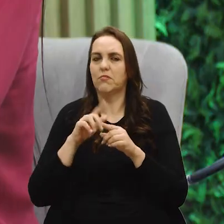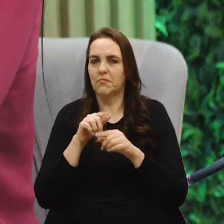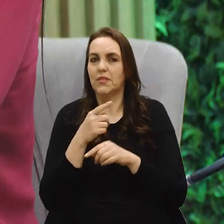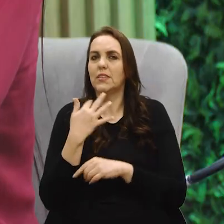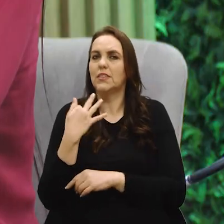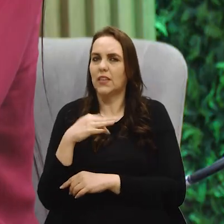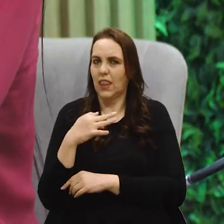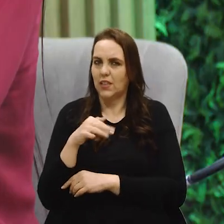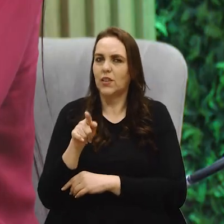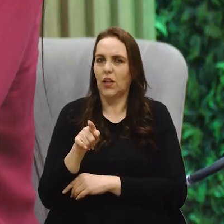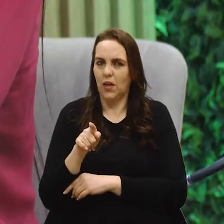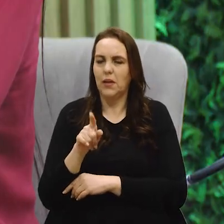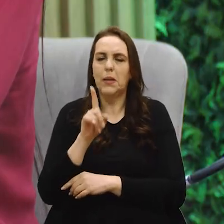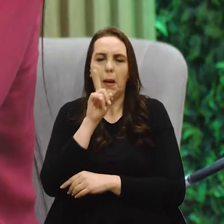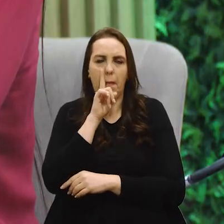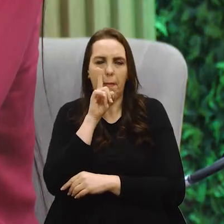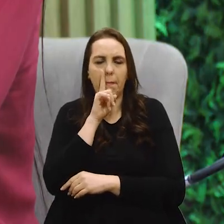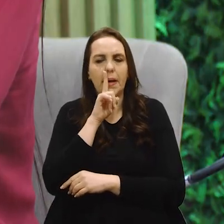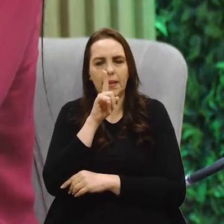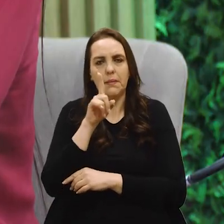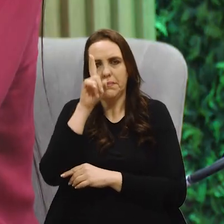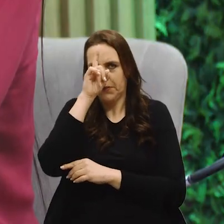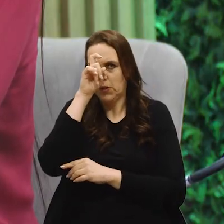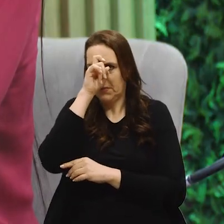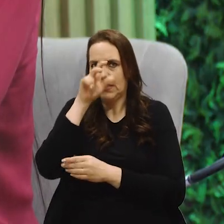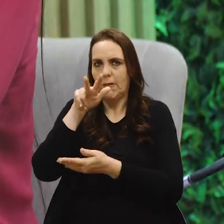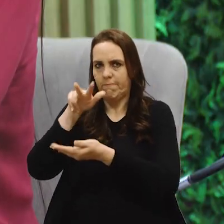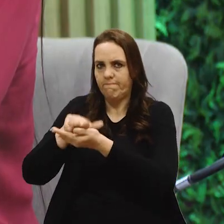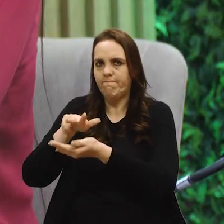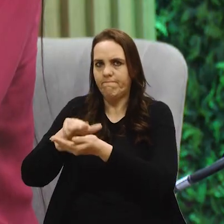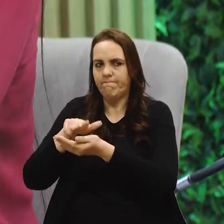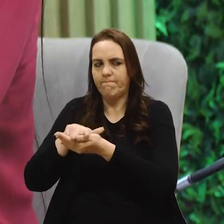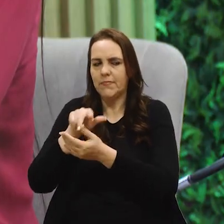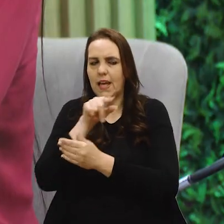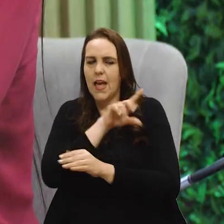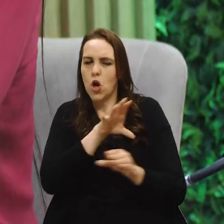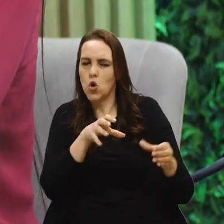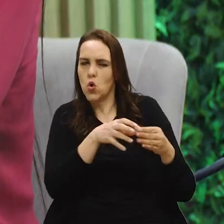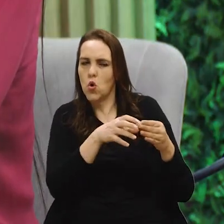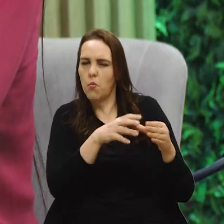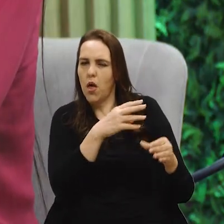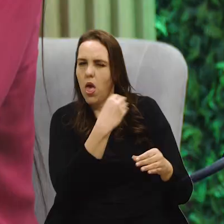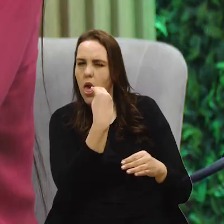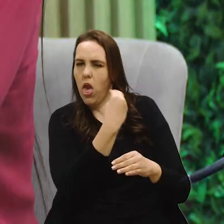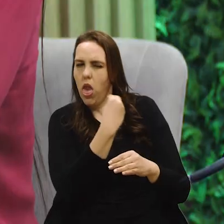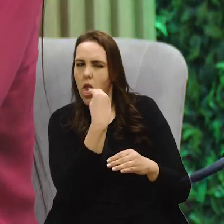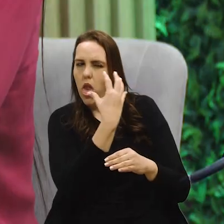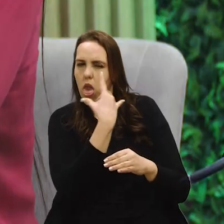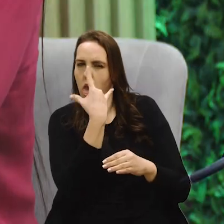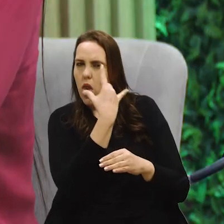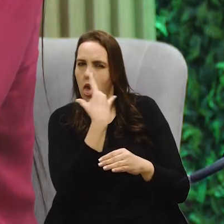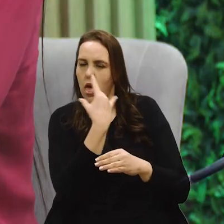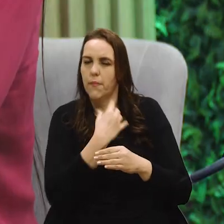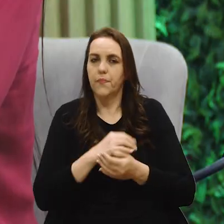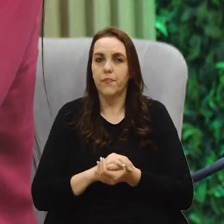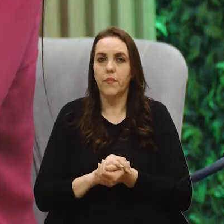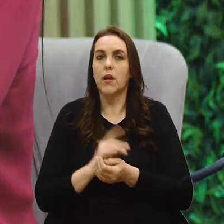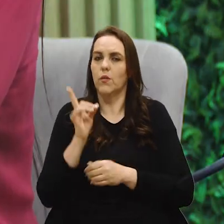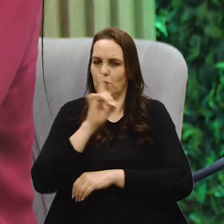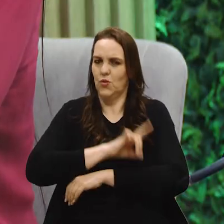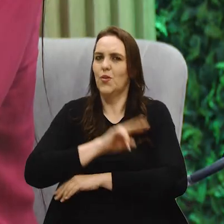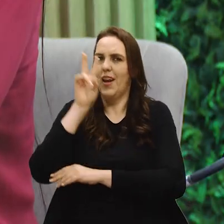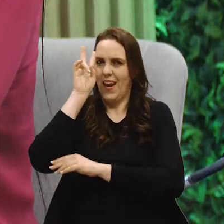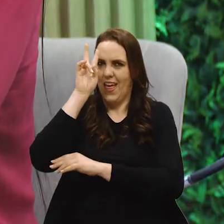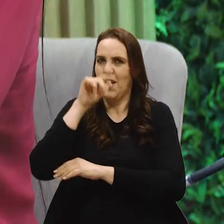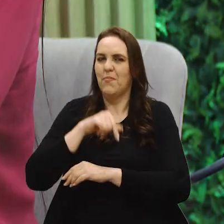dor, né? Minha mãe internada e aquela rapaziada lá, né, mãe? E um dia eu me lembro muito bem que eu